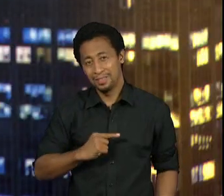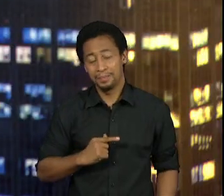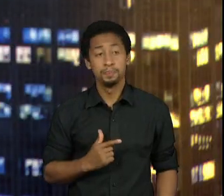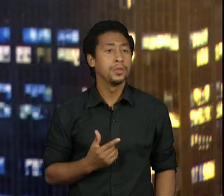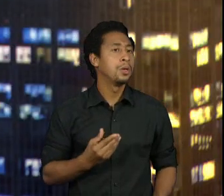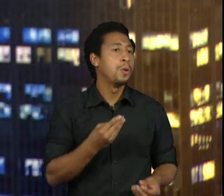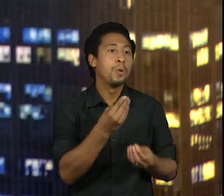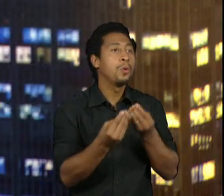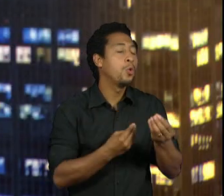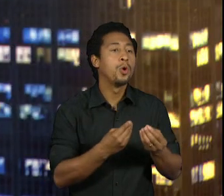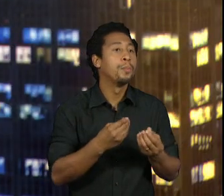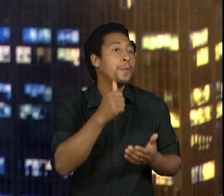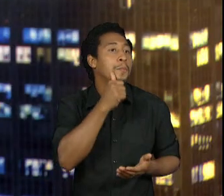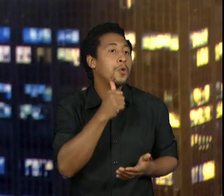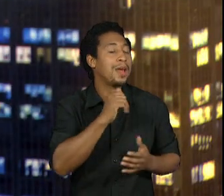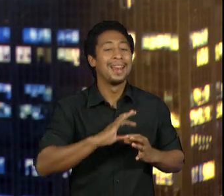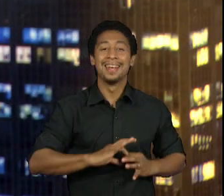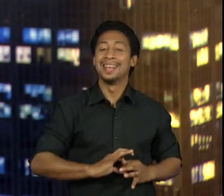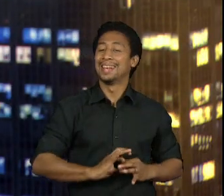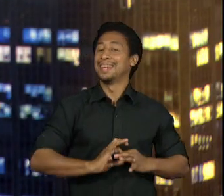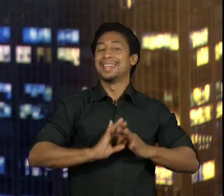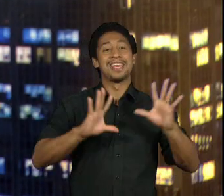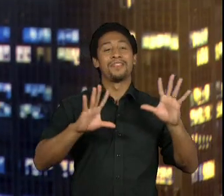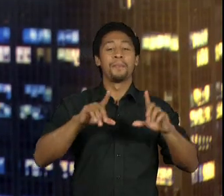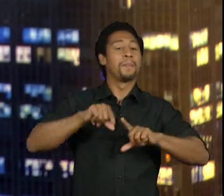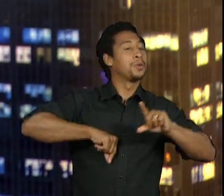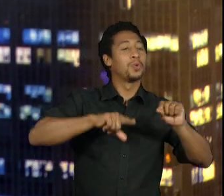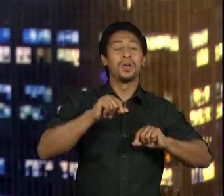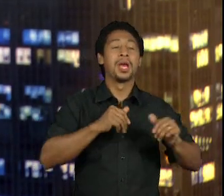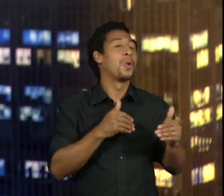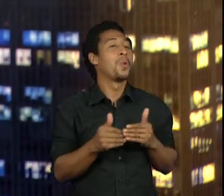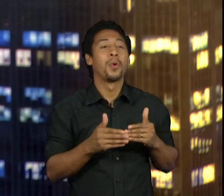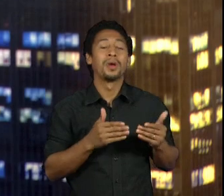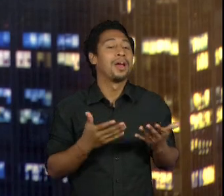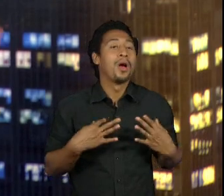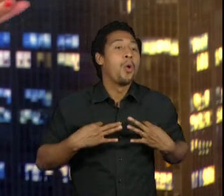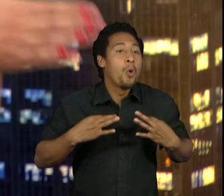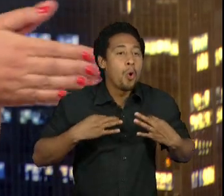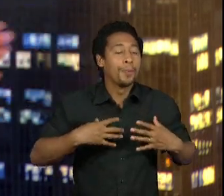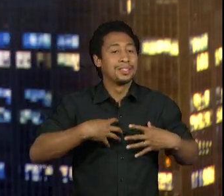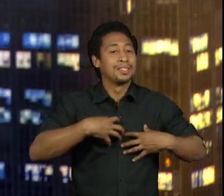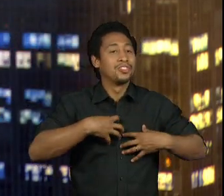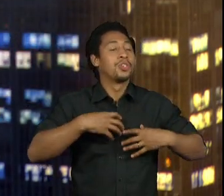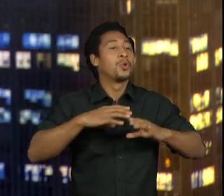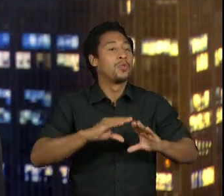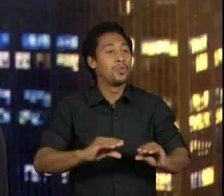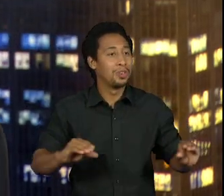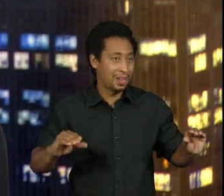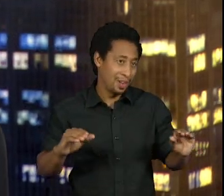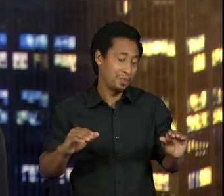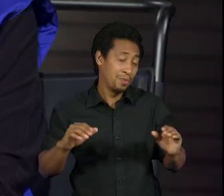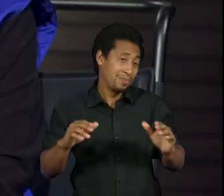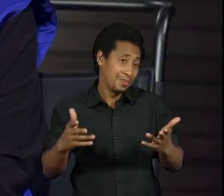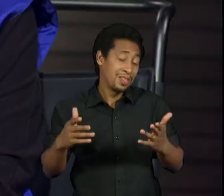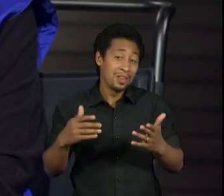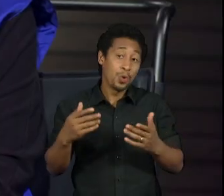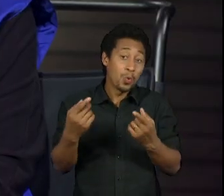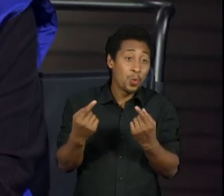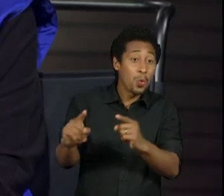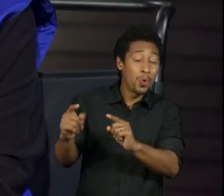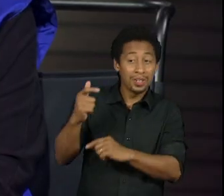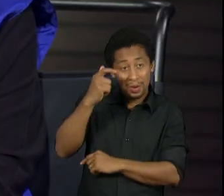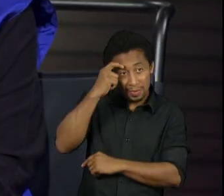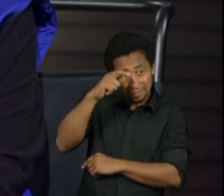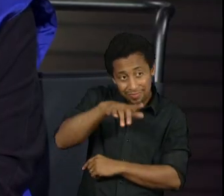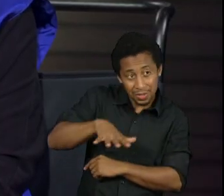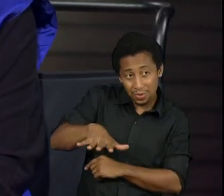pode se sentir livre para usar aquilo que ela quiser, para se sentir confortável com uma sociedade que tem uma mentalidade como essa? Difícil, né?